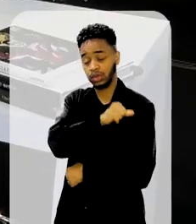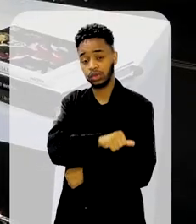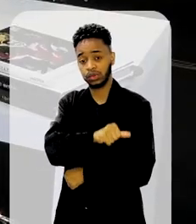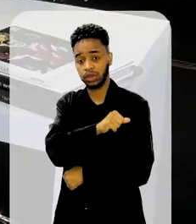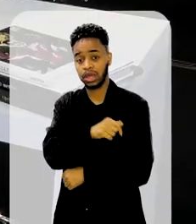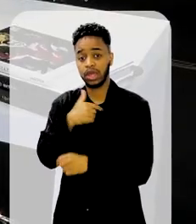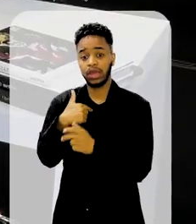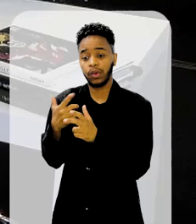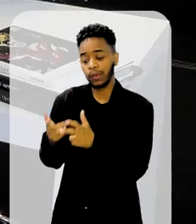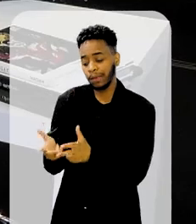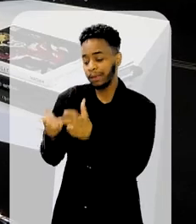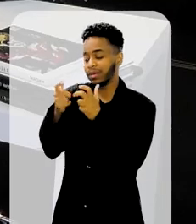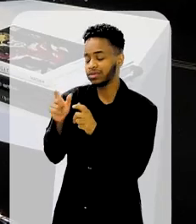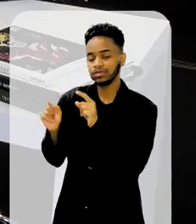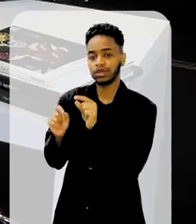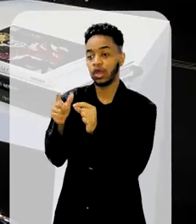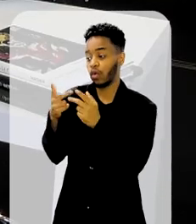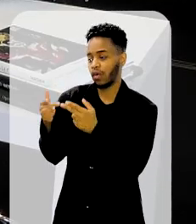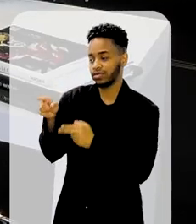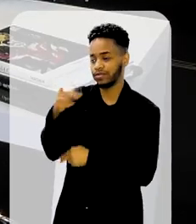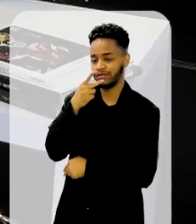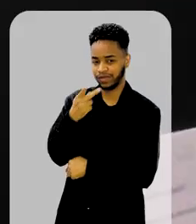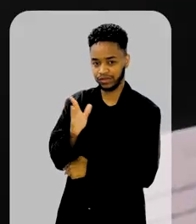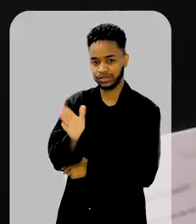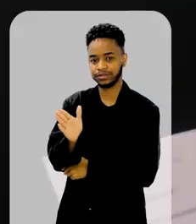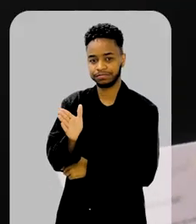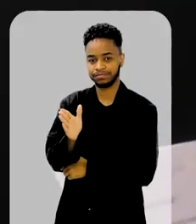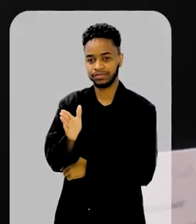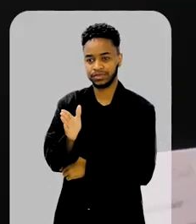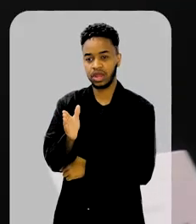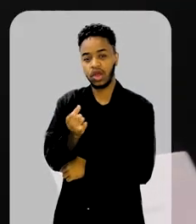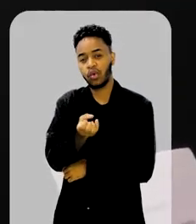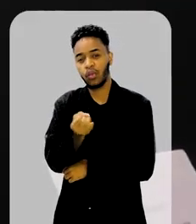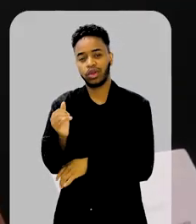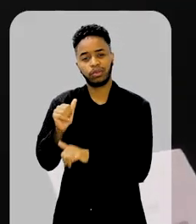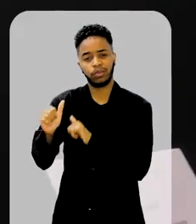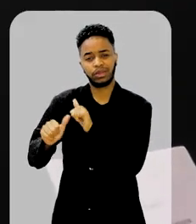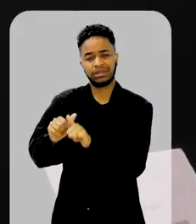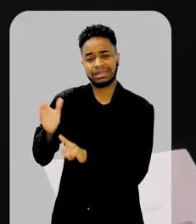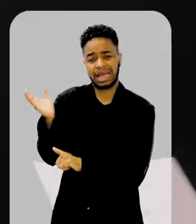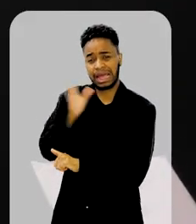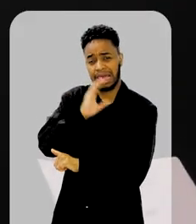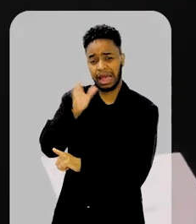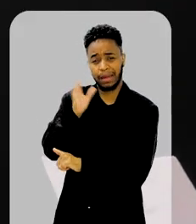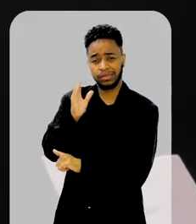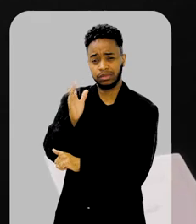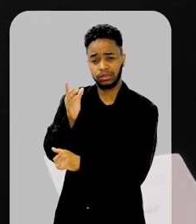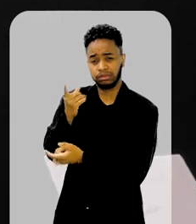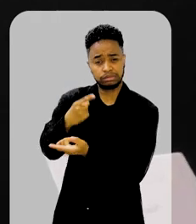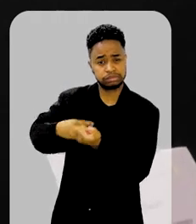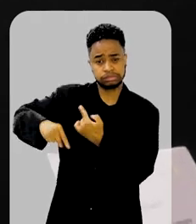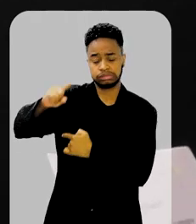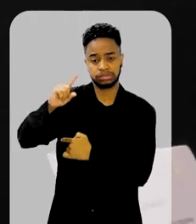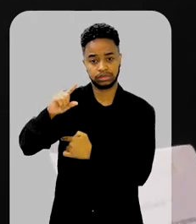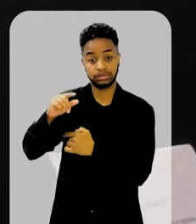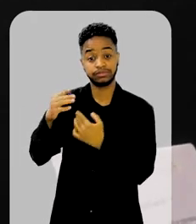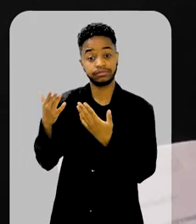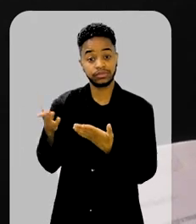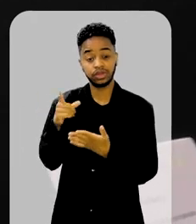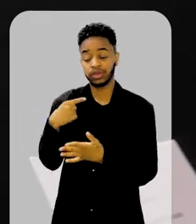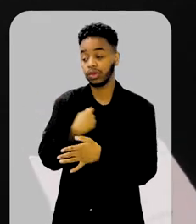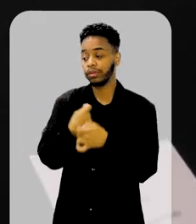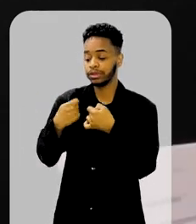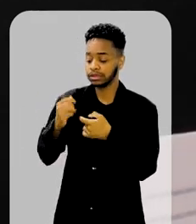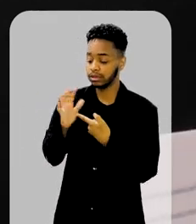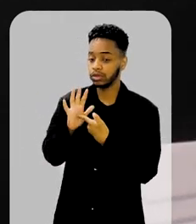Mauro eu vejo que você muito bem disse a quantidade de transformações ela tá sendo muito grande num curto espaço de tempo